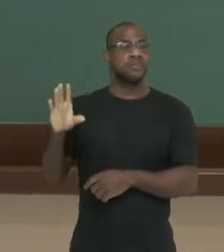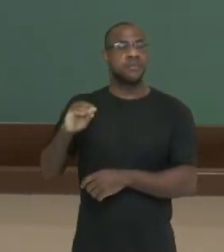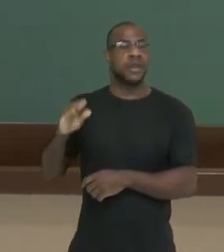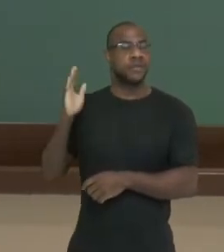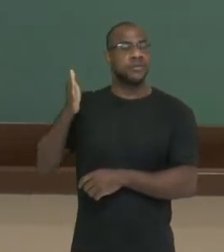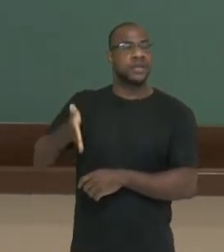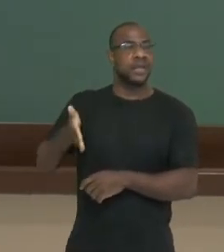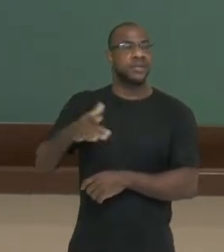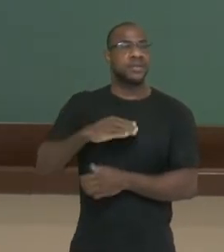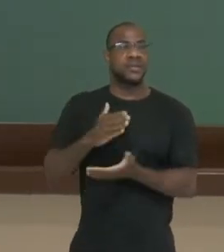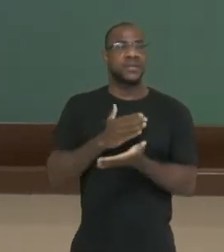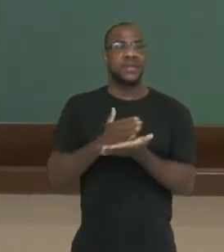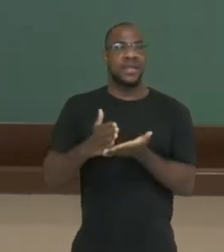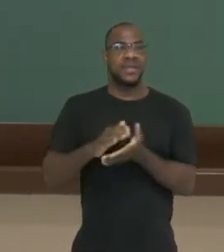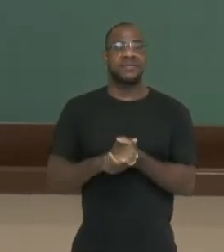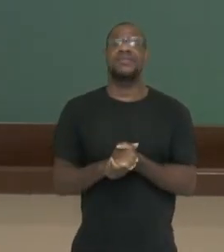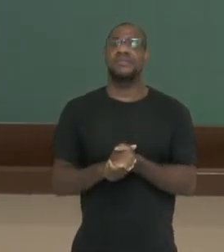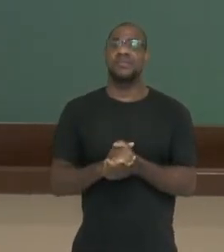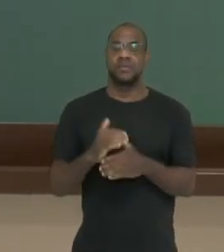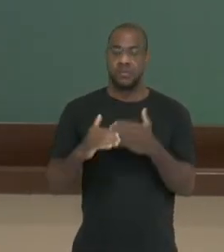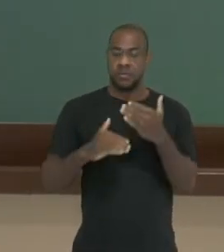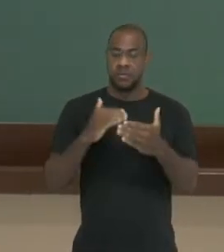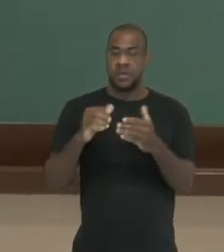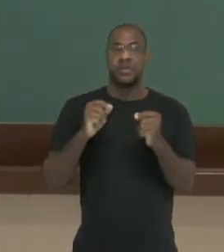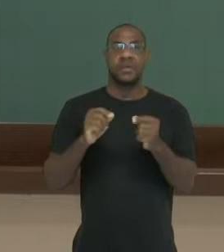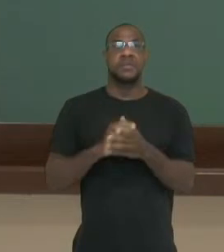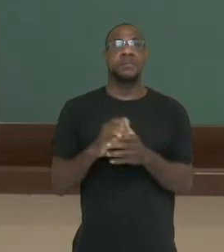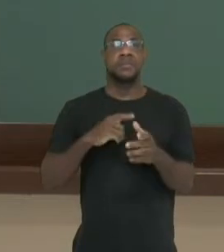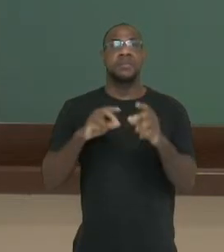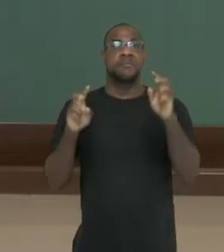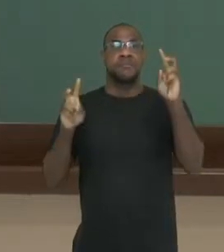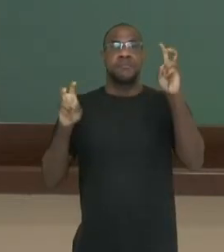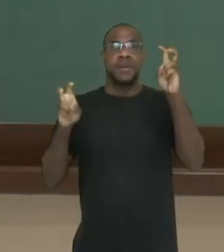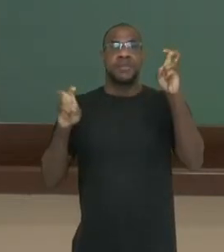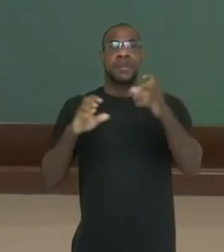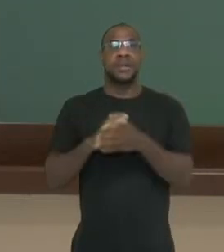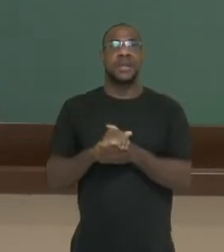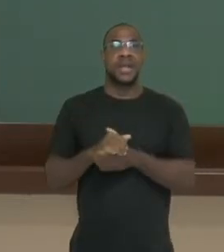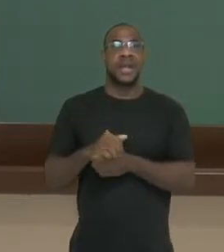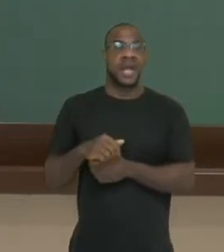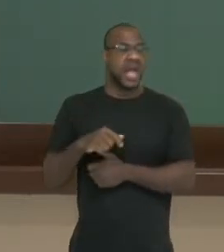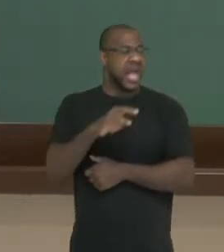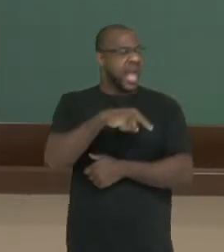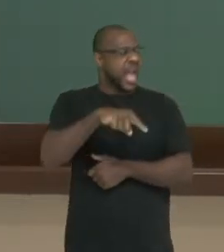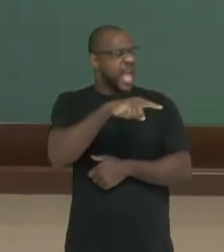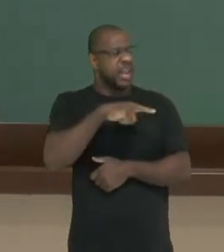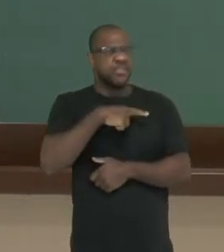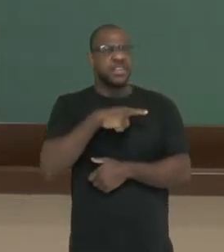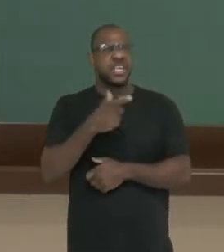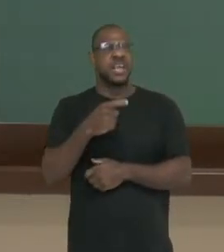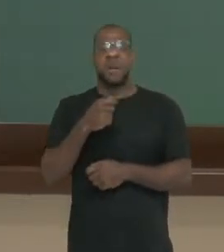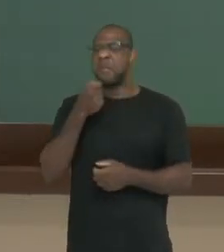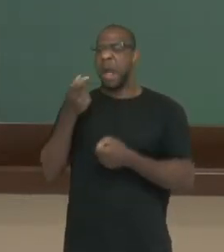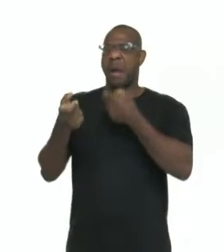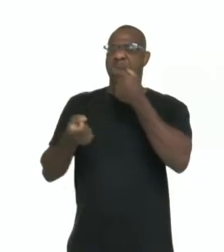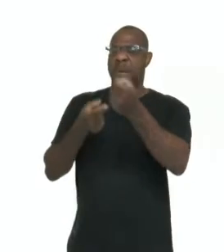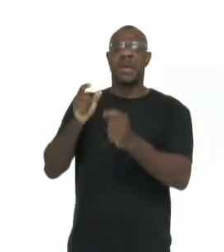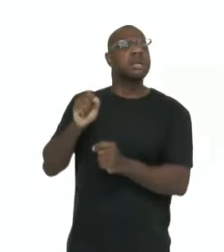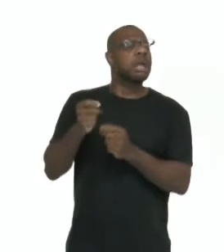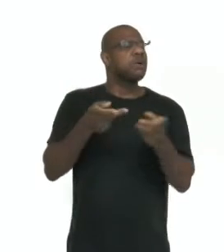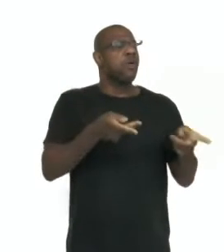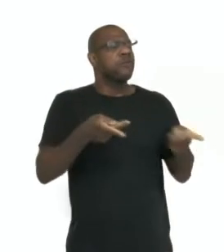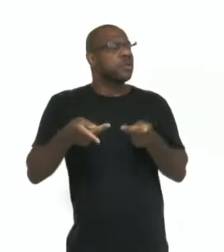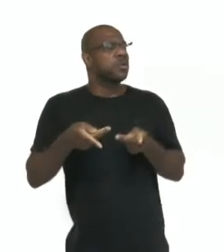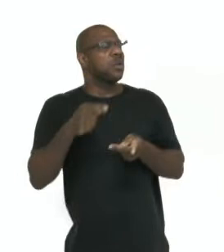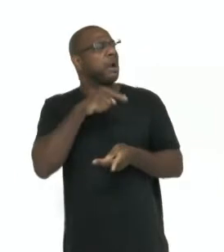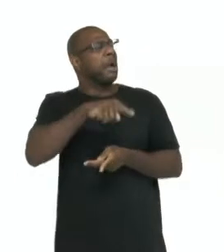início do desenvolvimento do texto, por meio das aspas. Observem ali, eles ficam xingando, não sei quem convidou tanta gente para estar aqui